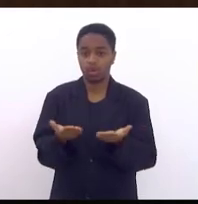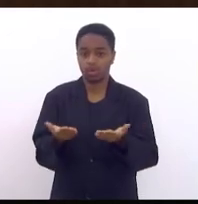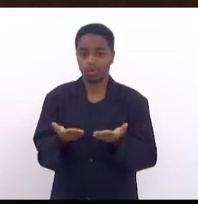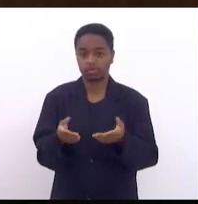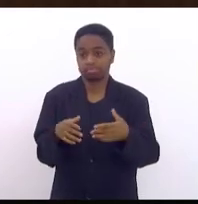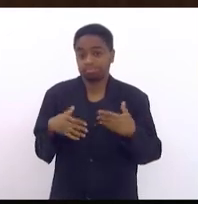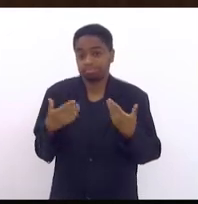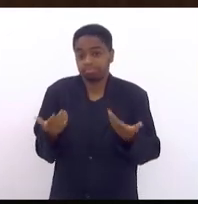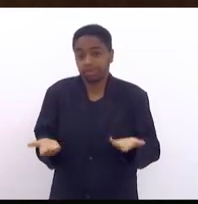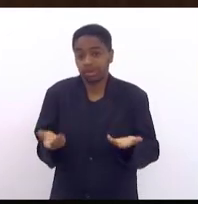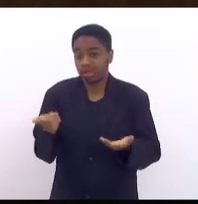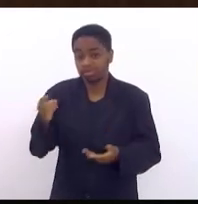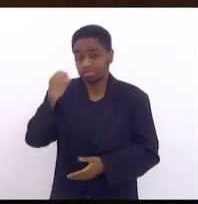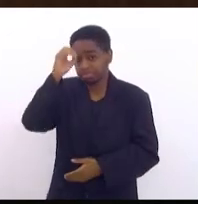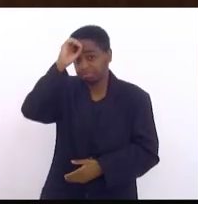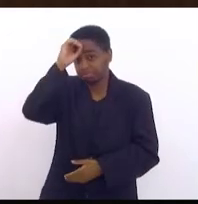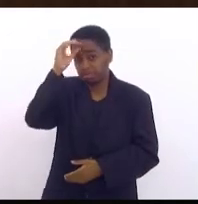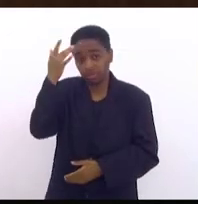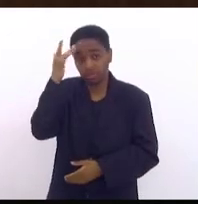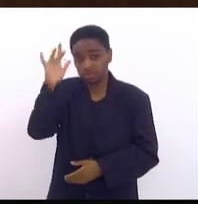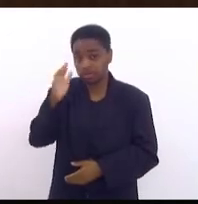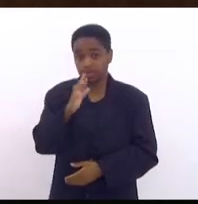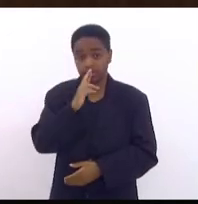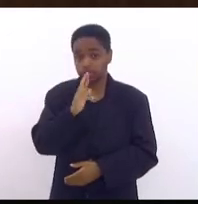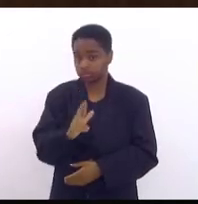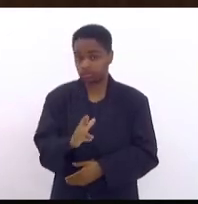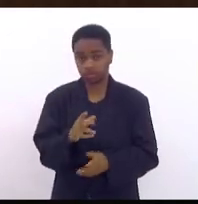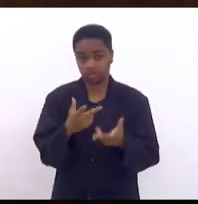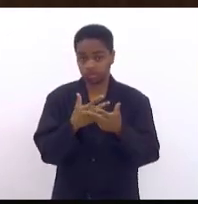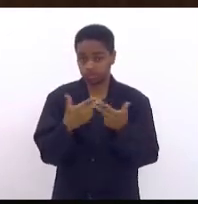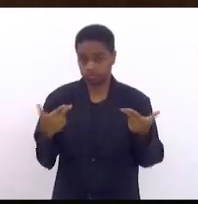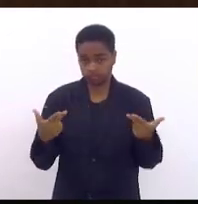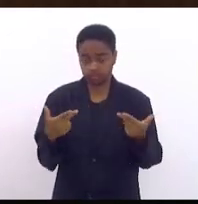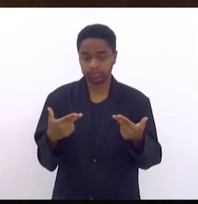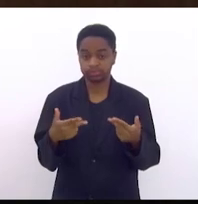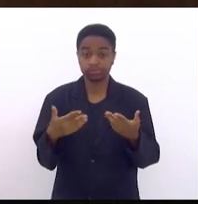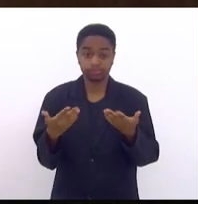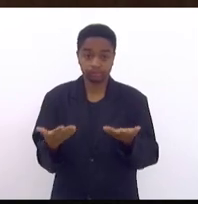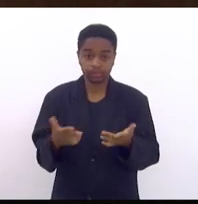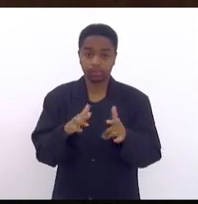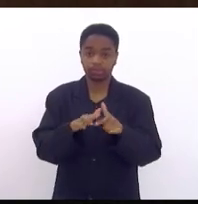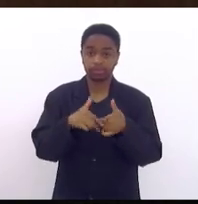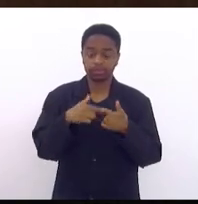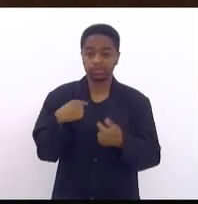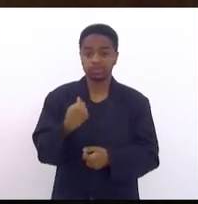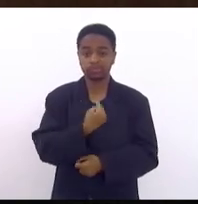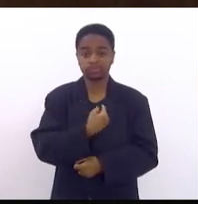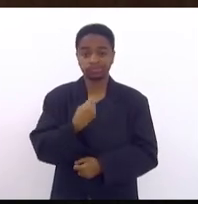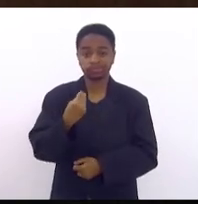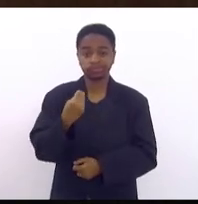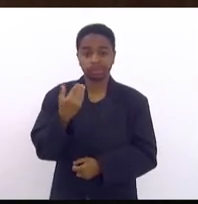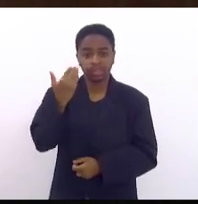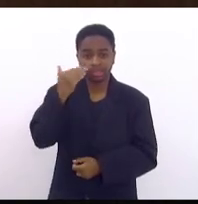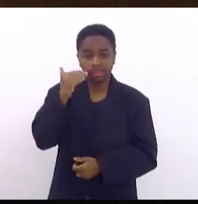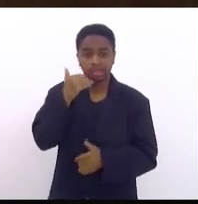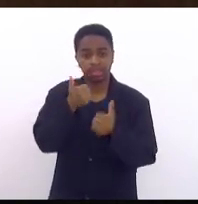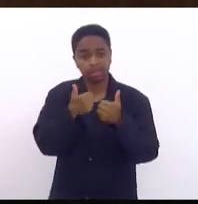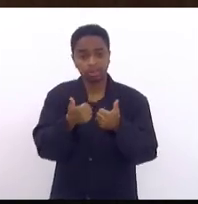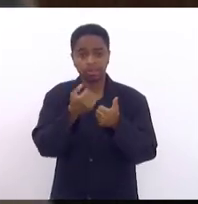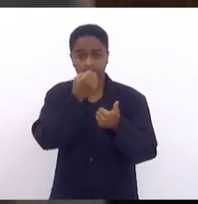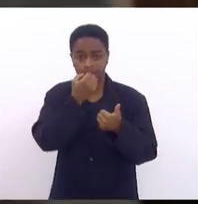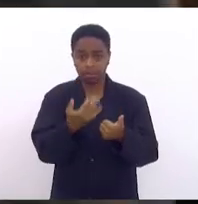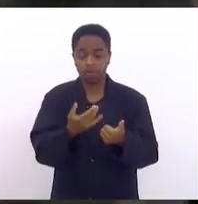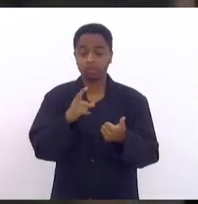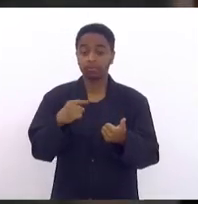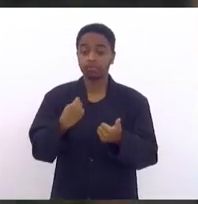Então, ele não saberia responder muitas coisas. Por uma questão de prudência, de bom senso, nós